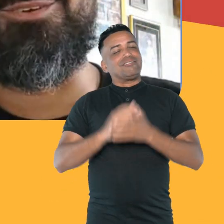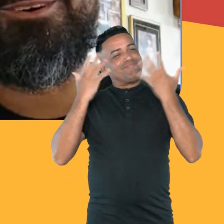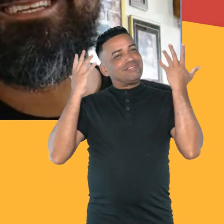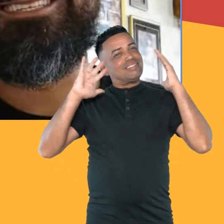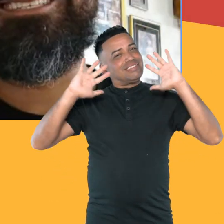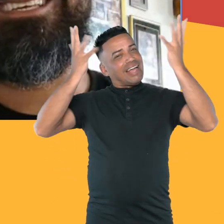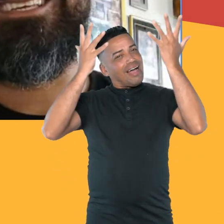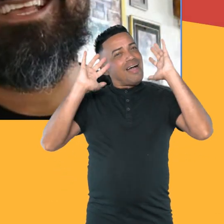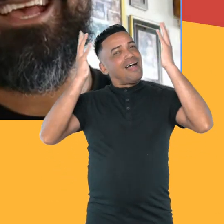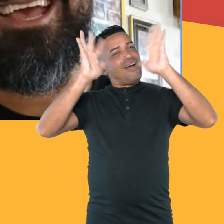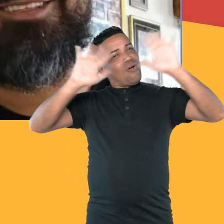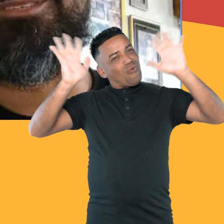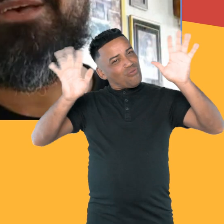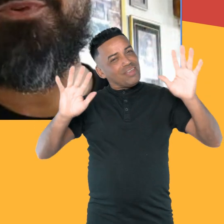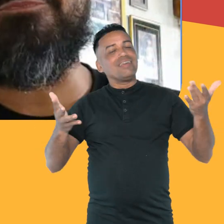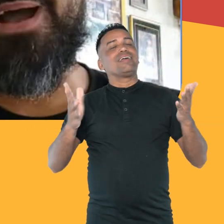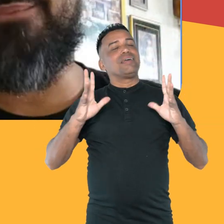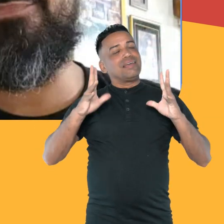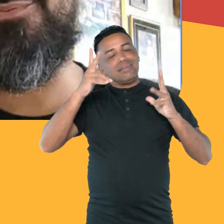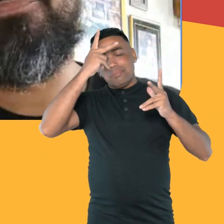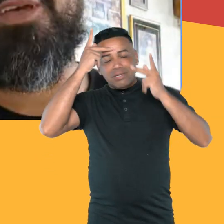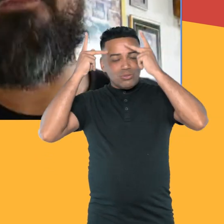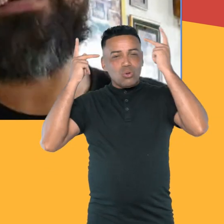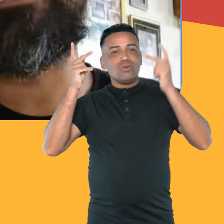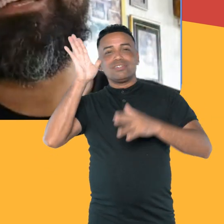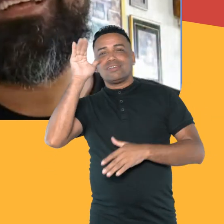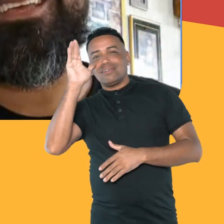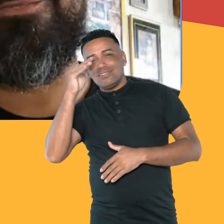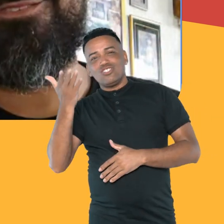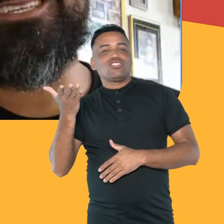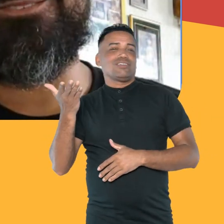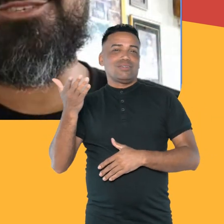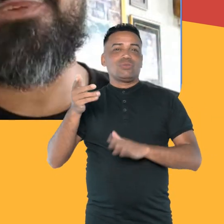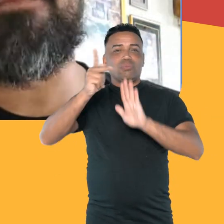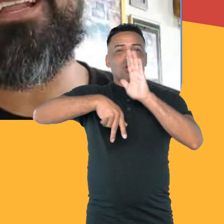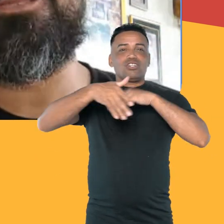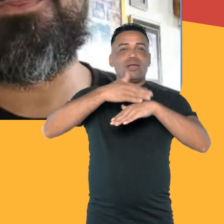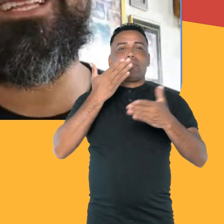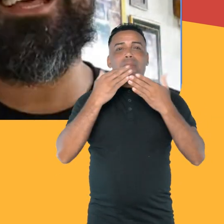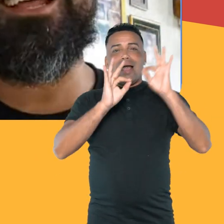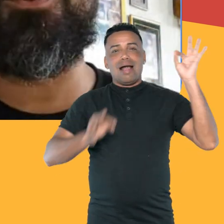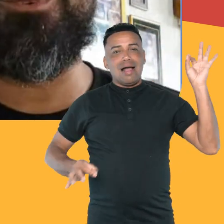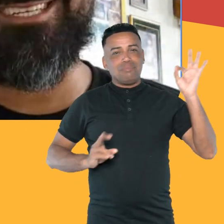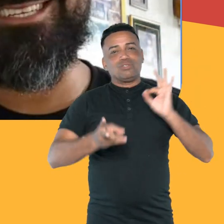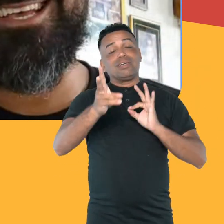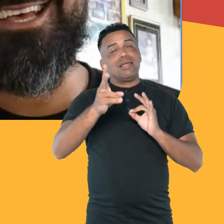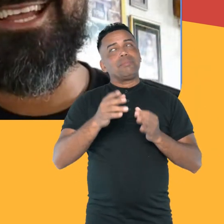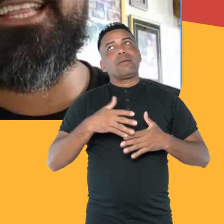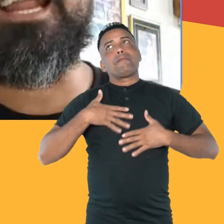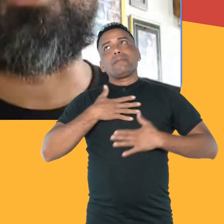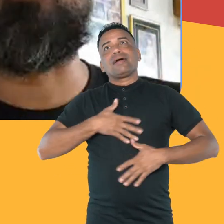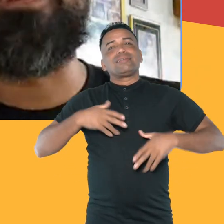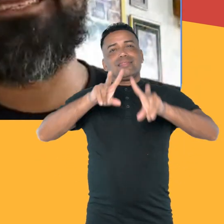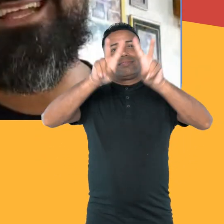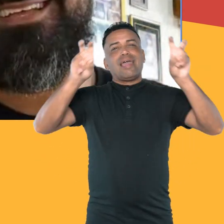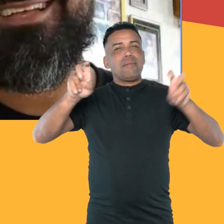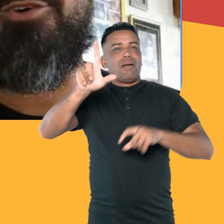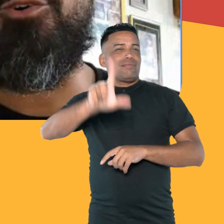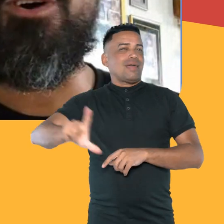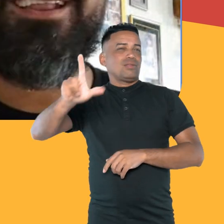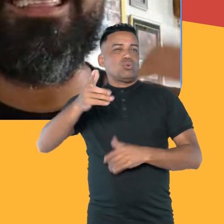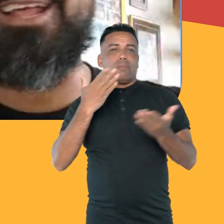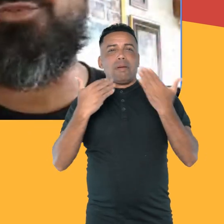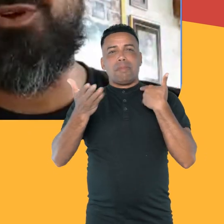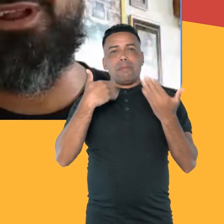Salve, seguidores do Sempre um Papo. É um prazer estar aqui com vocês hoje para falar sobre literatura. Literaturas,